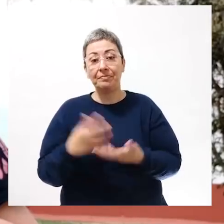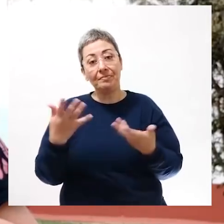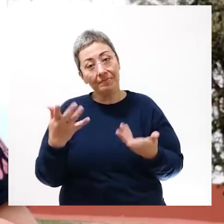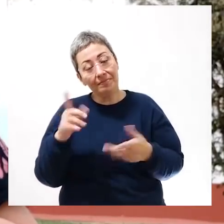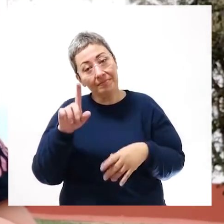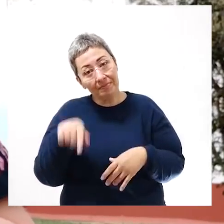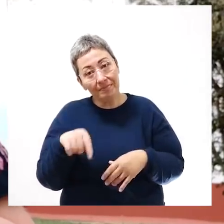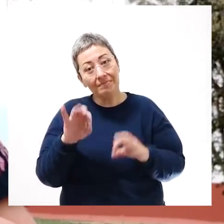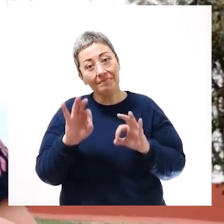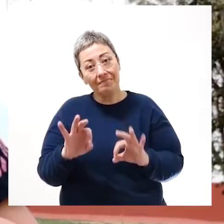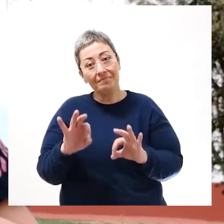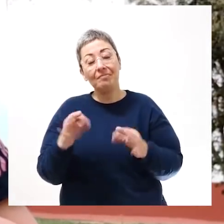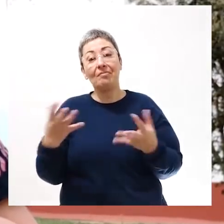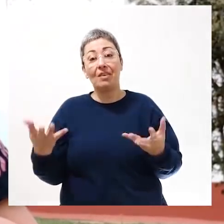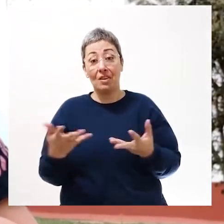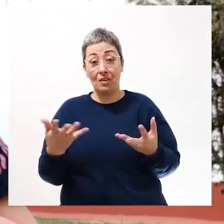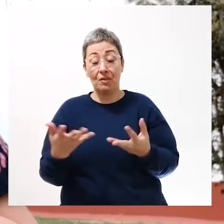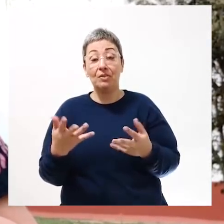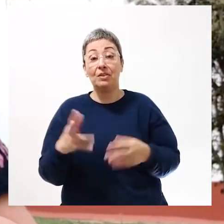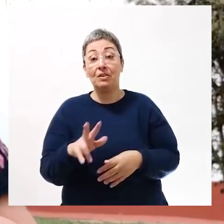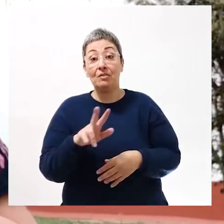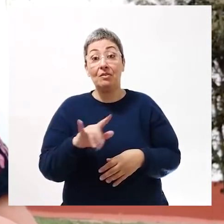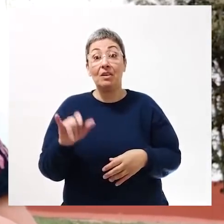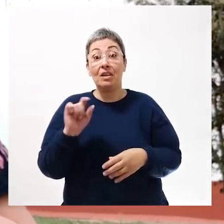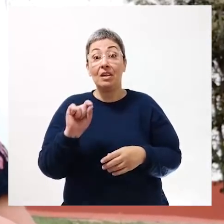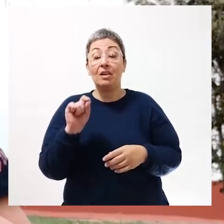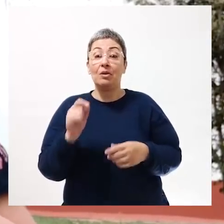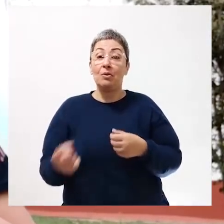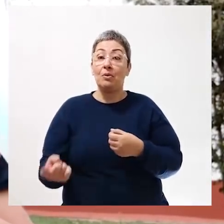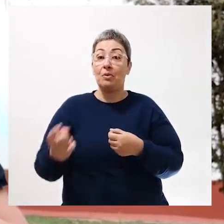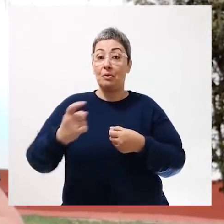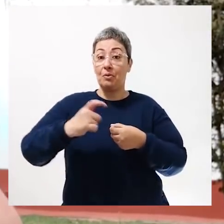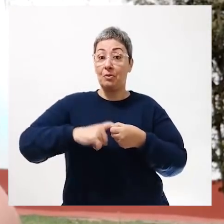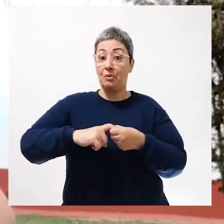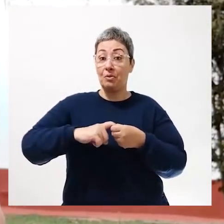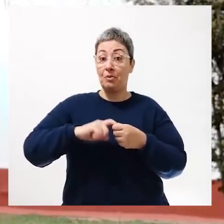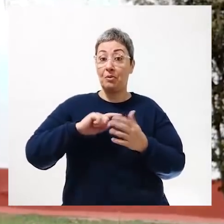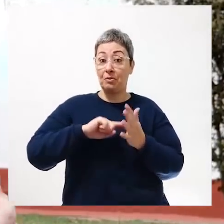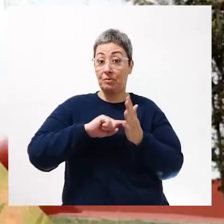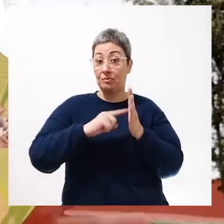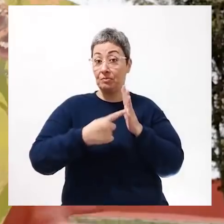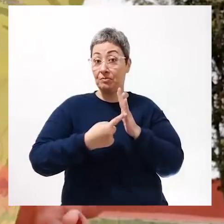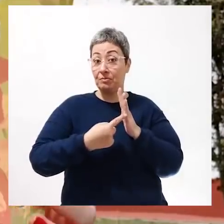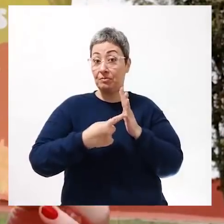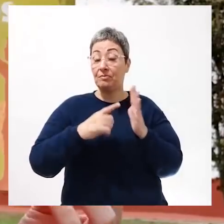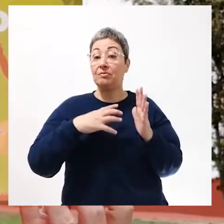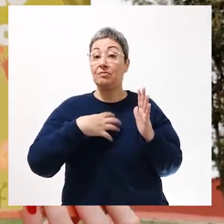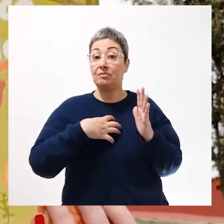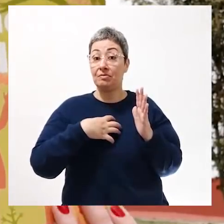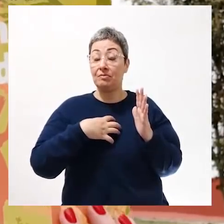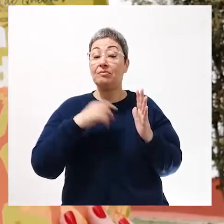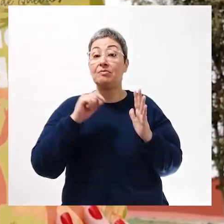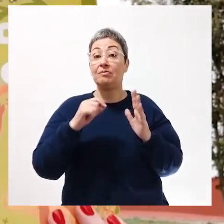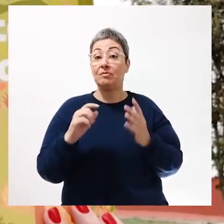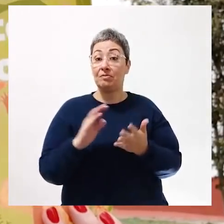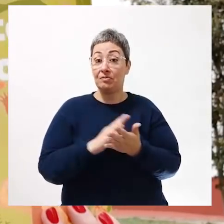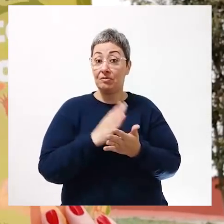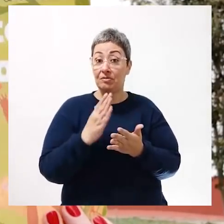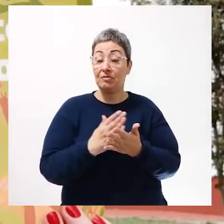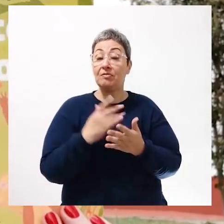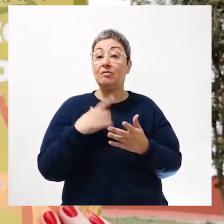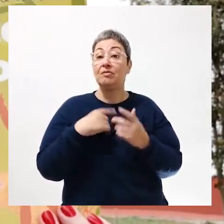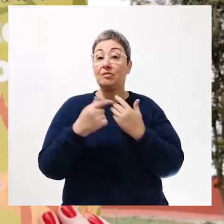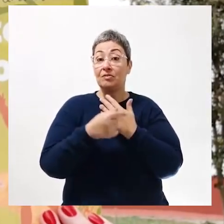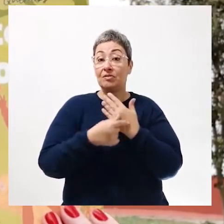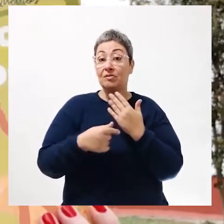sentir. É isso mesmo. Hoje nós voltamos com o